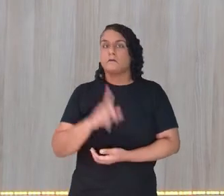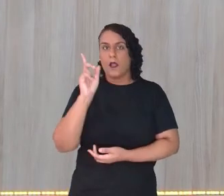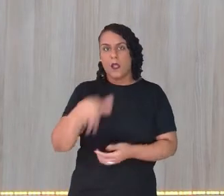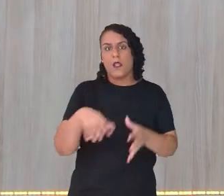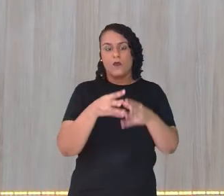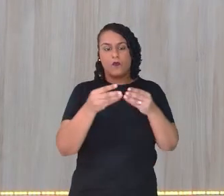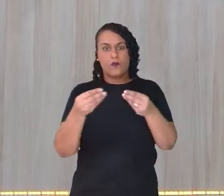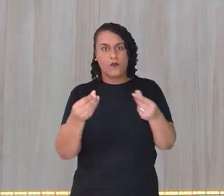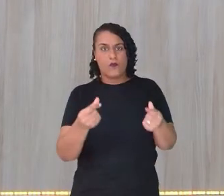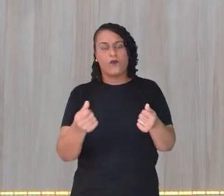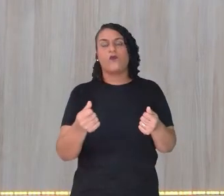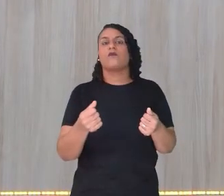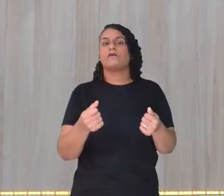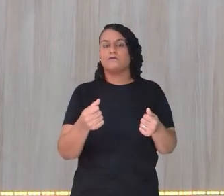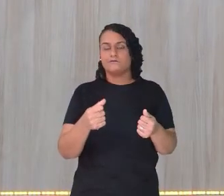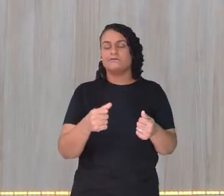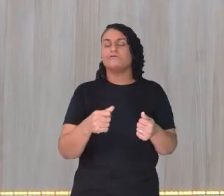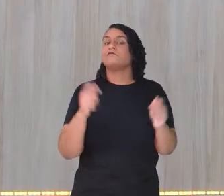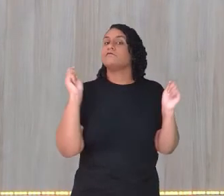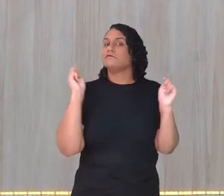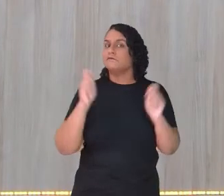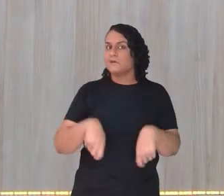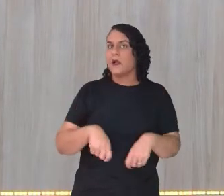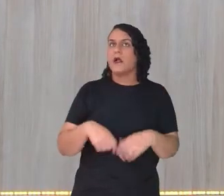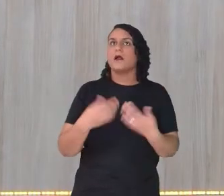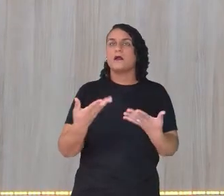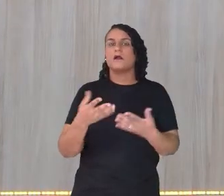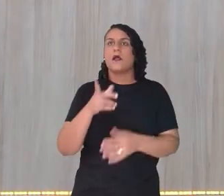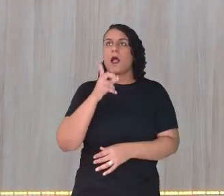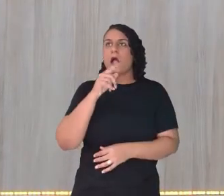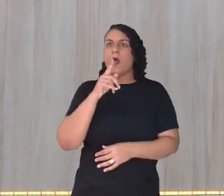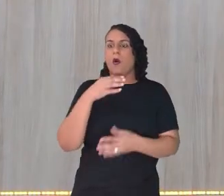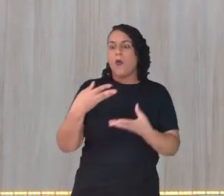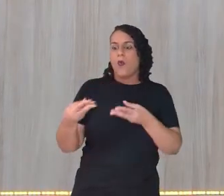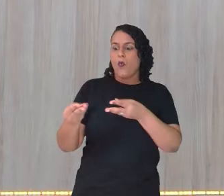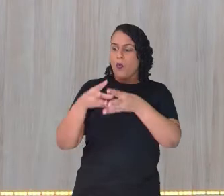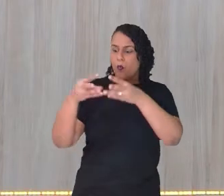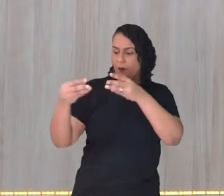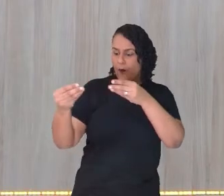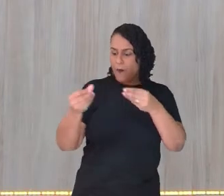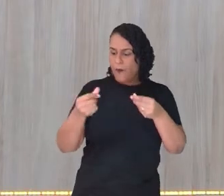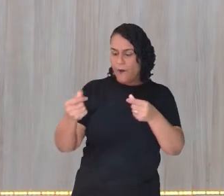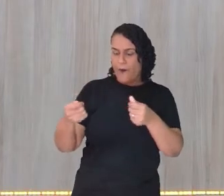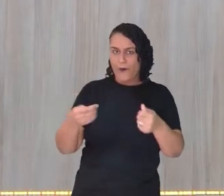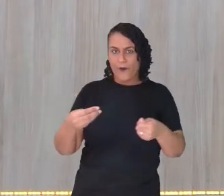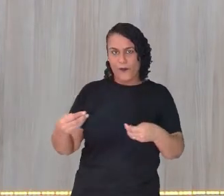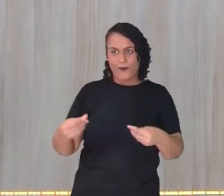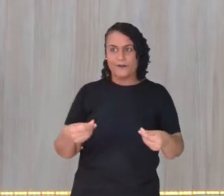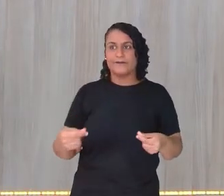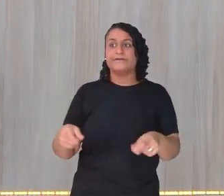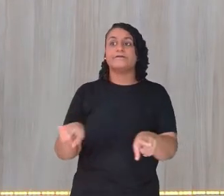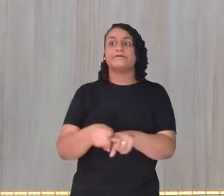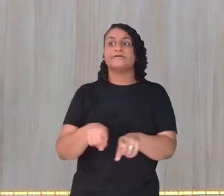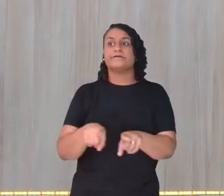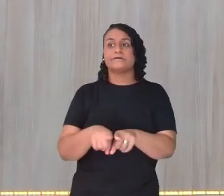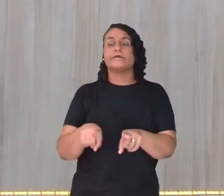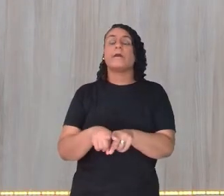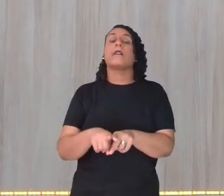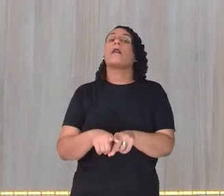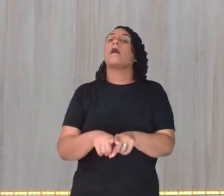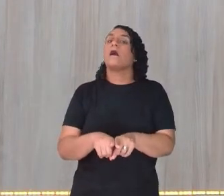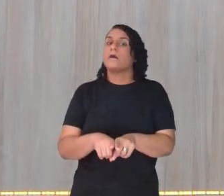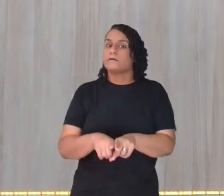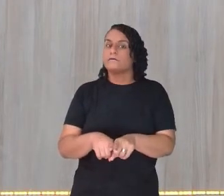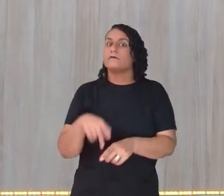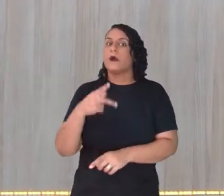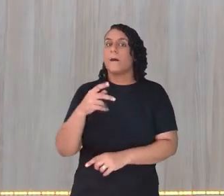solvente universal. A água consegue dissolver a maioria das substâncias. Vimos também que a água, né, a água